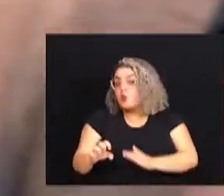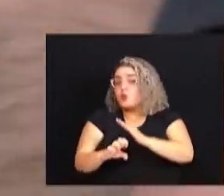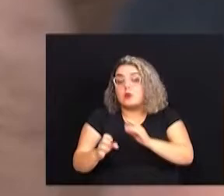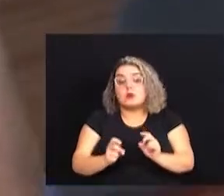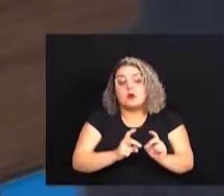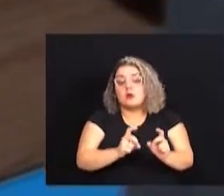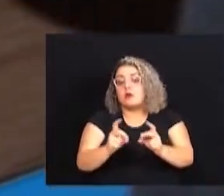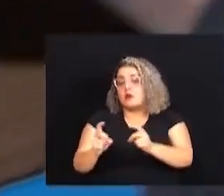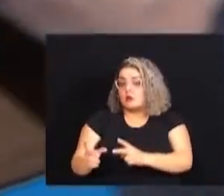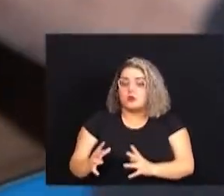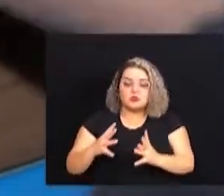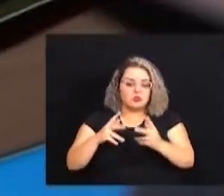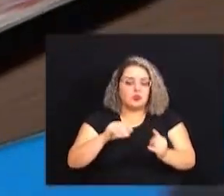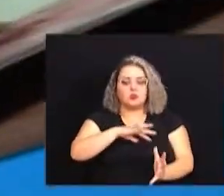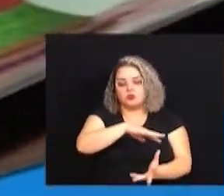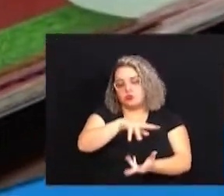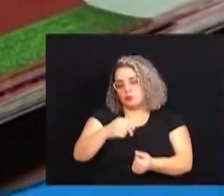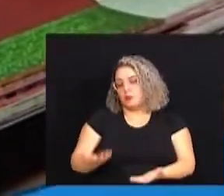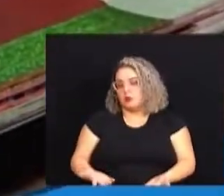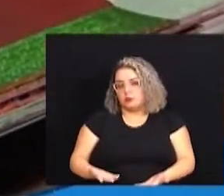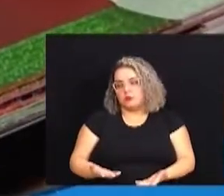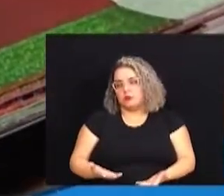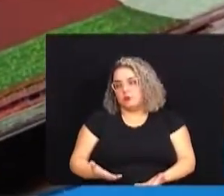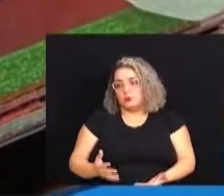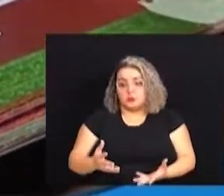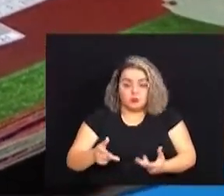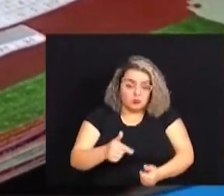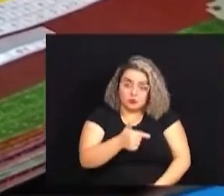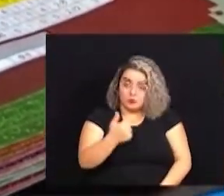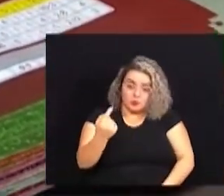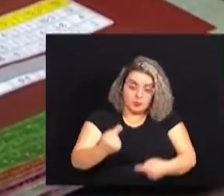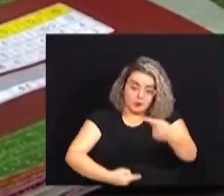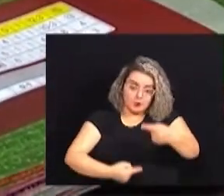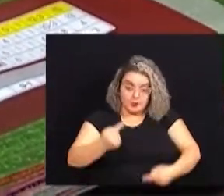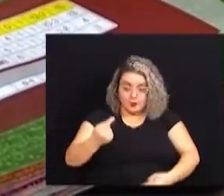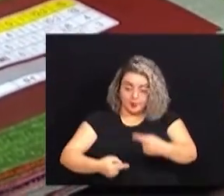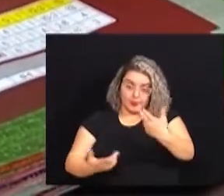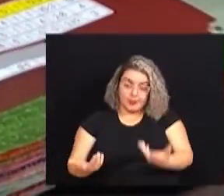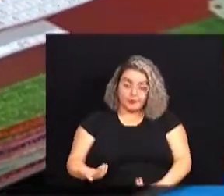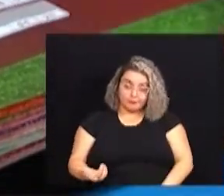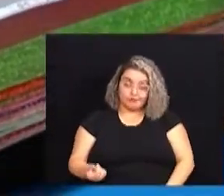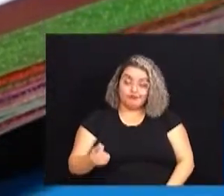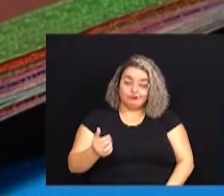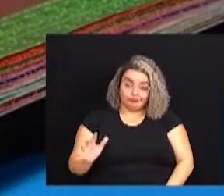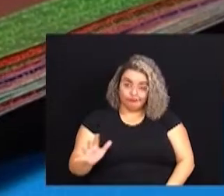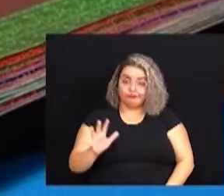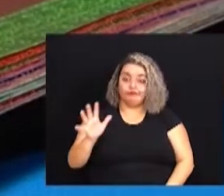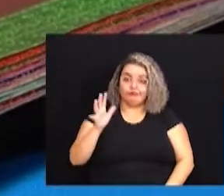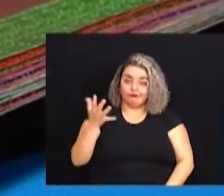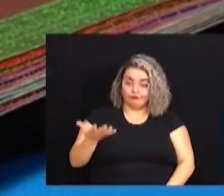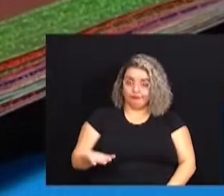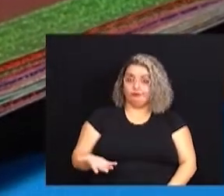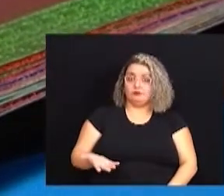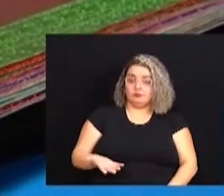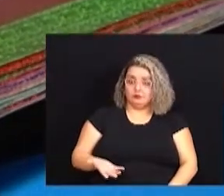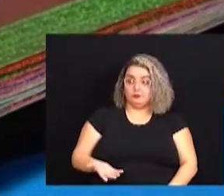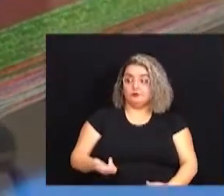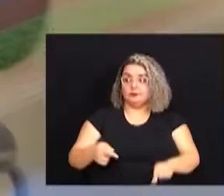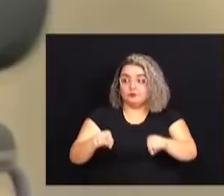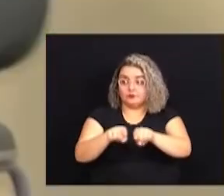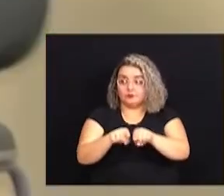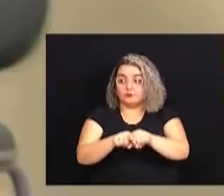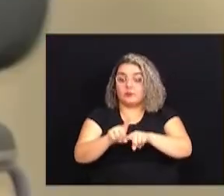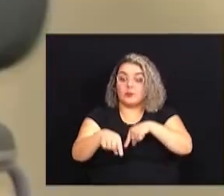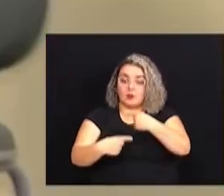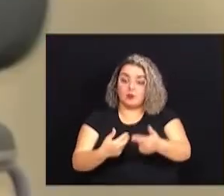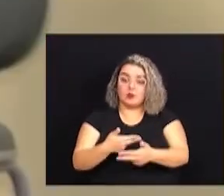vende esse álbum no mundo inteiro. Então, tudo que não tem concorrência tende a ter um preço alto, né? Então, isso também é